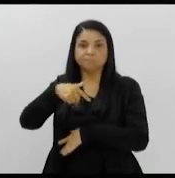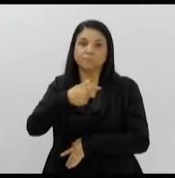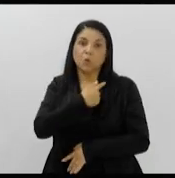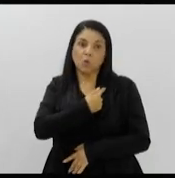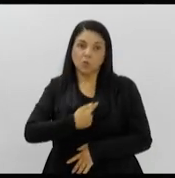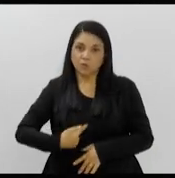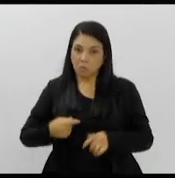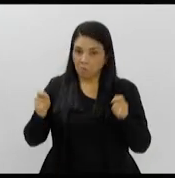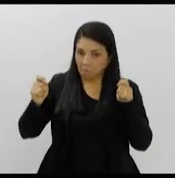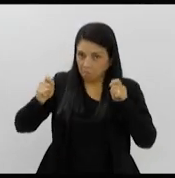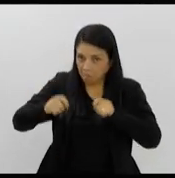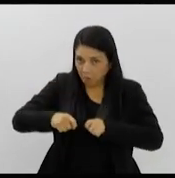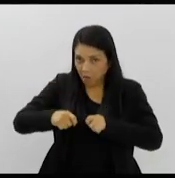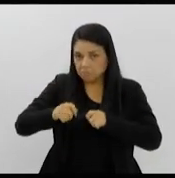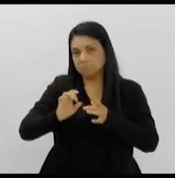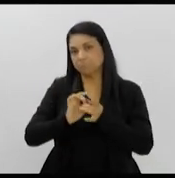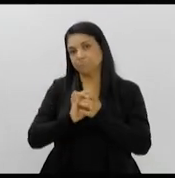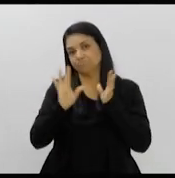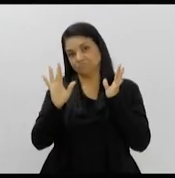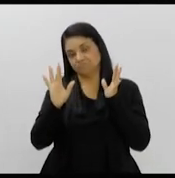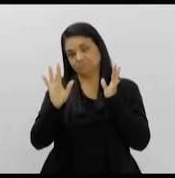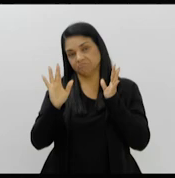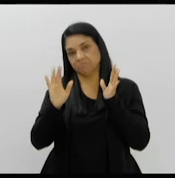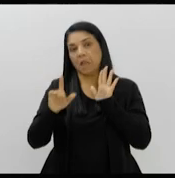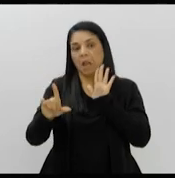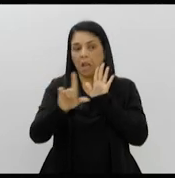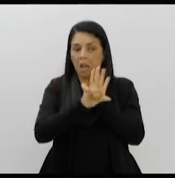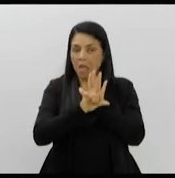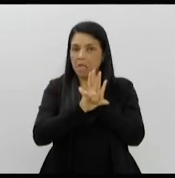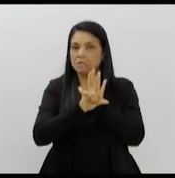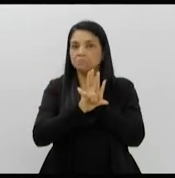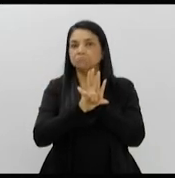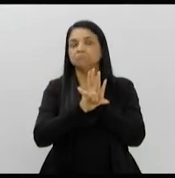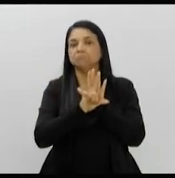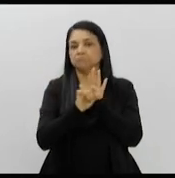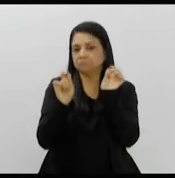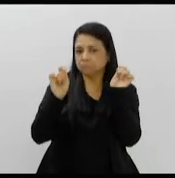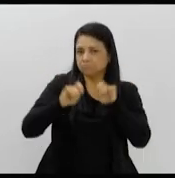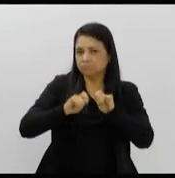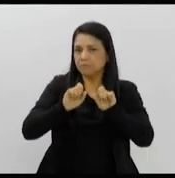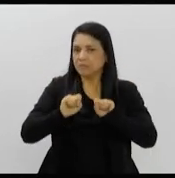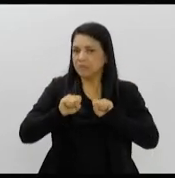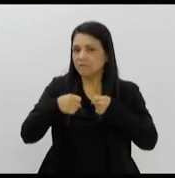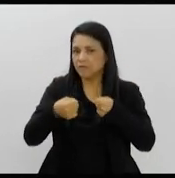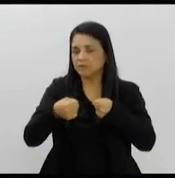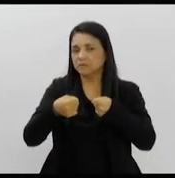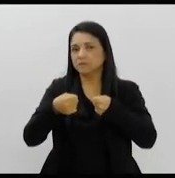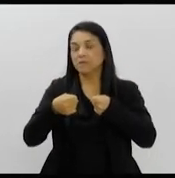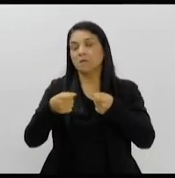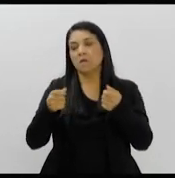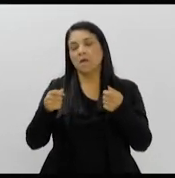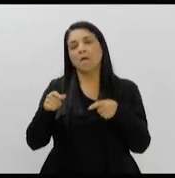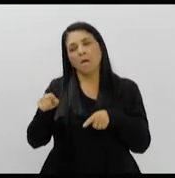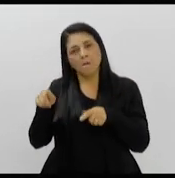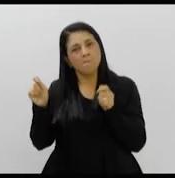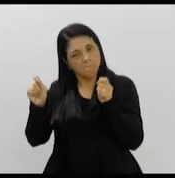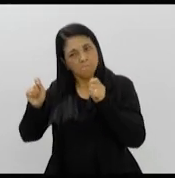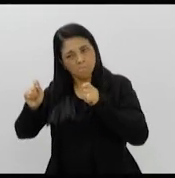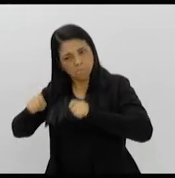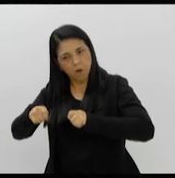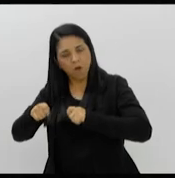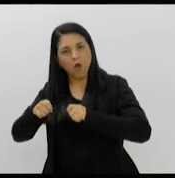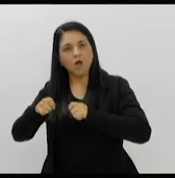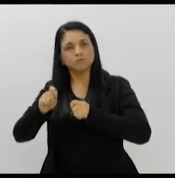para isso mas poderia fazê-lo sem desequilibrar o fundo